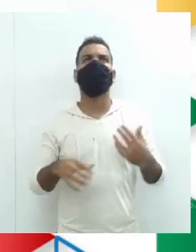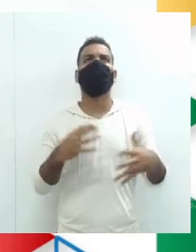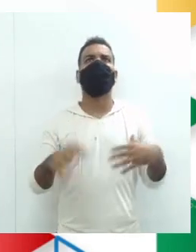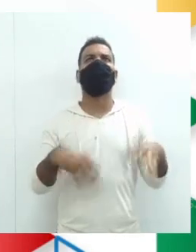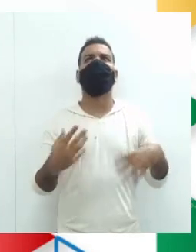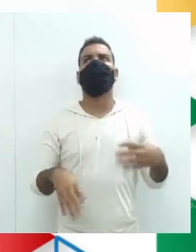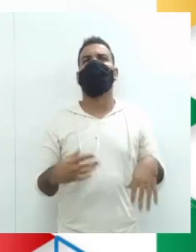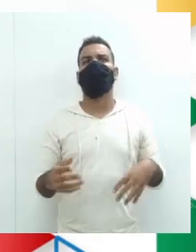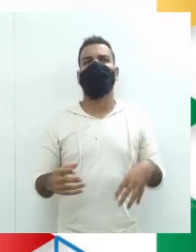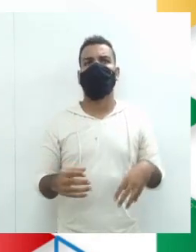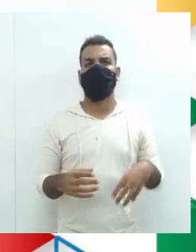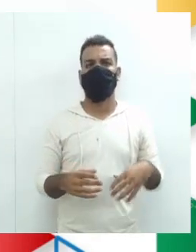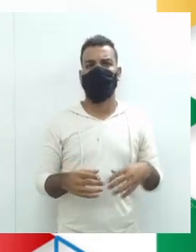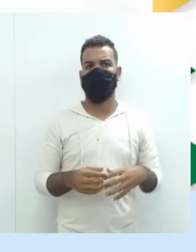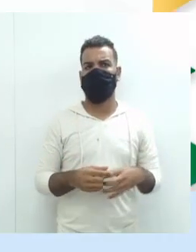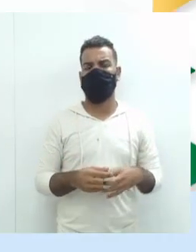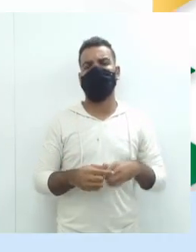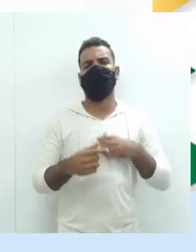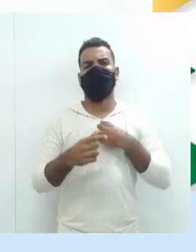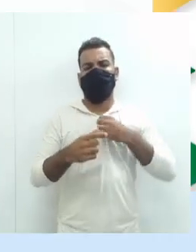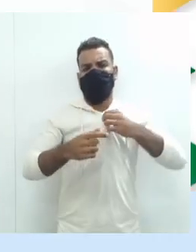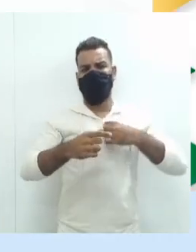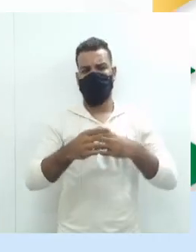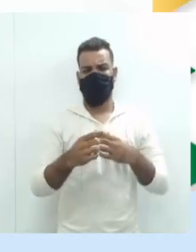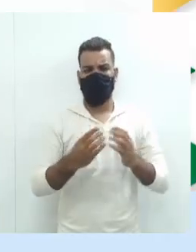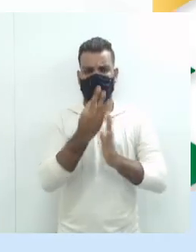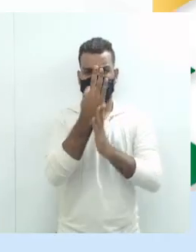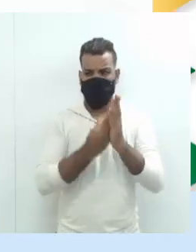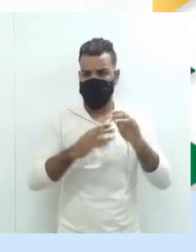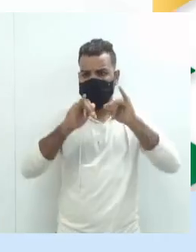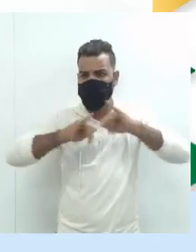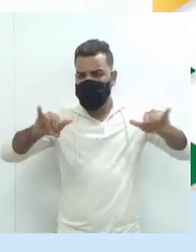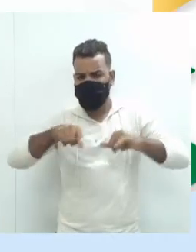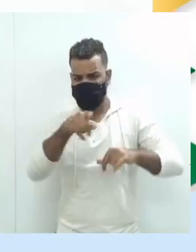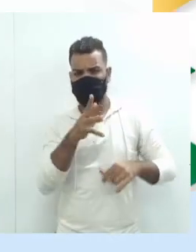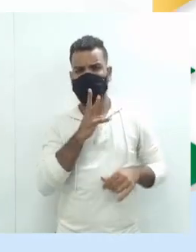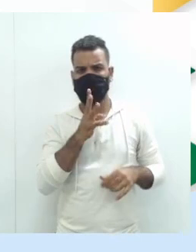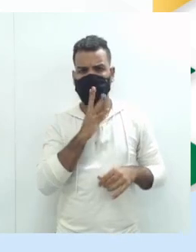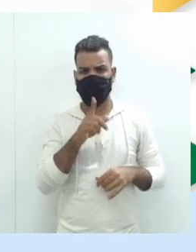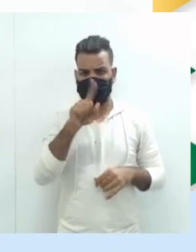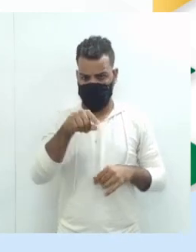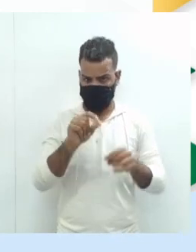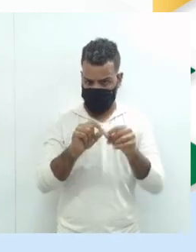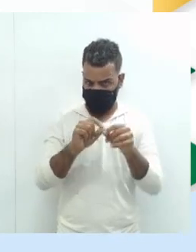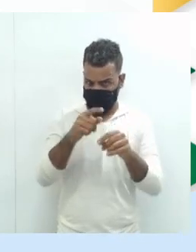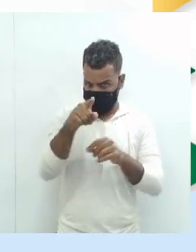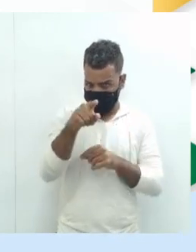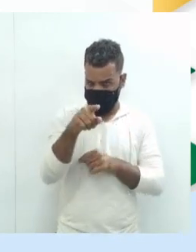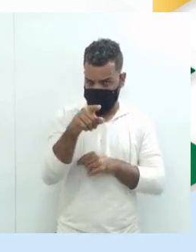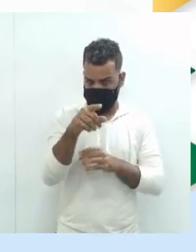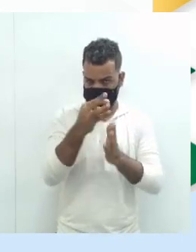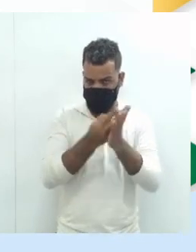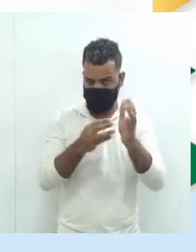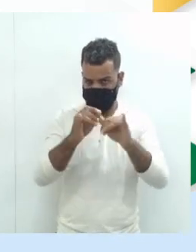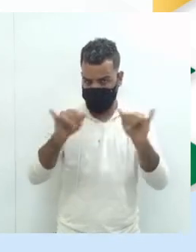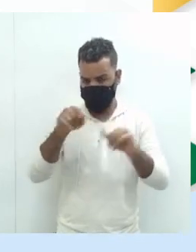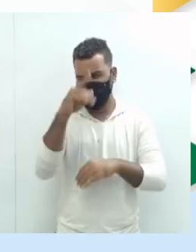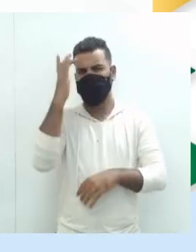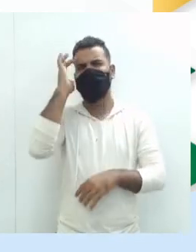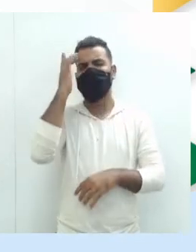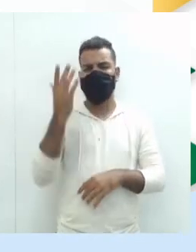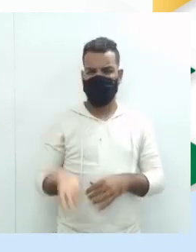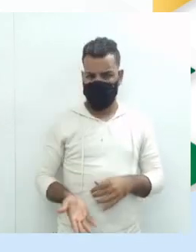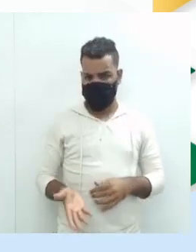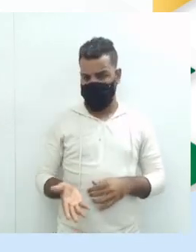Já ouviu falar o que são? Já leu textos publicitários? Já produziu textos publicitários? O que é que vocês podem me